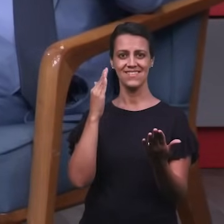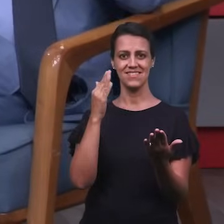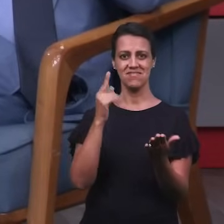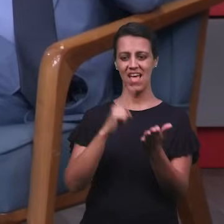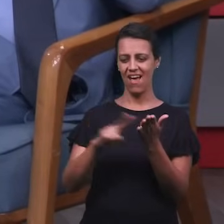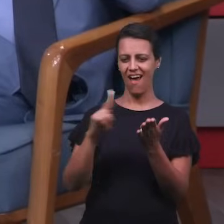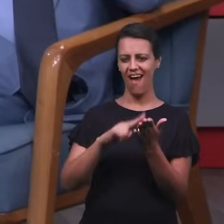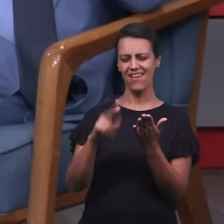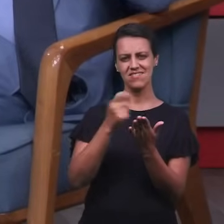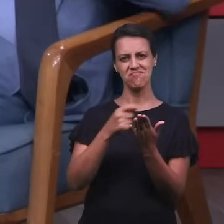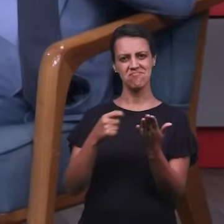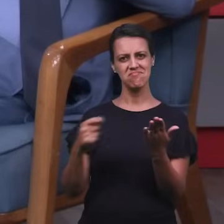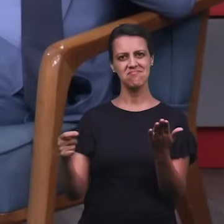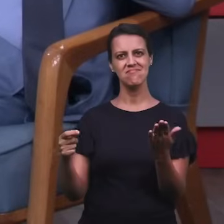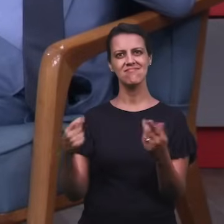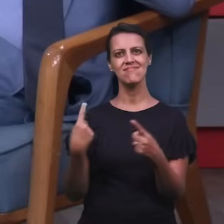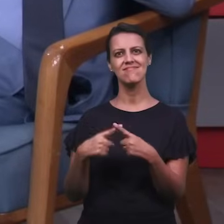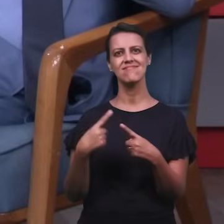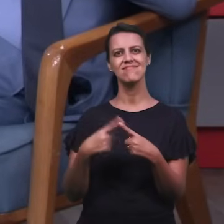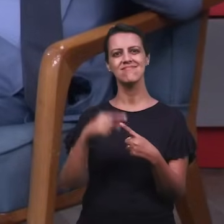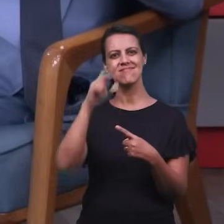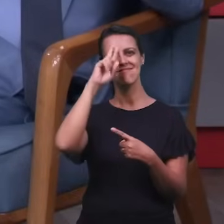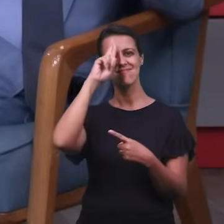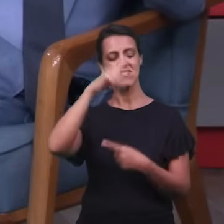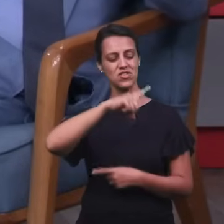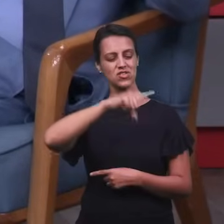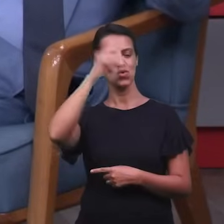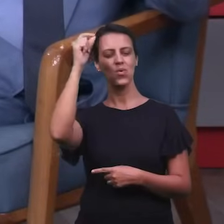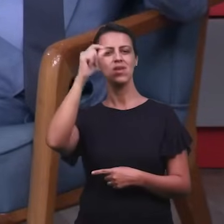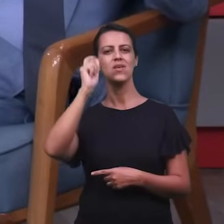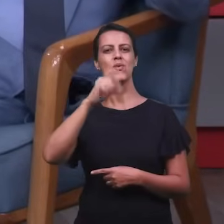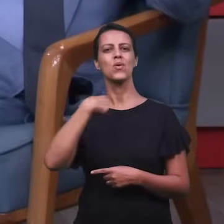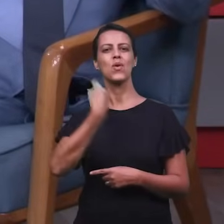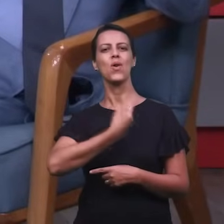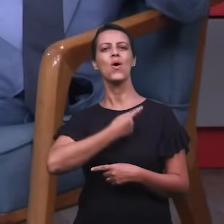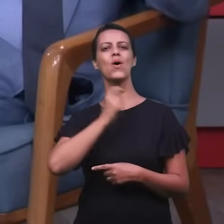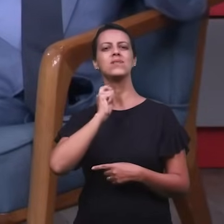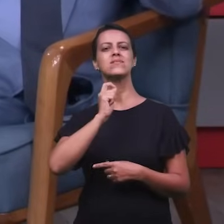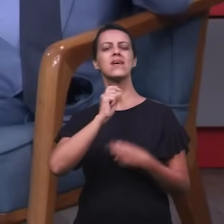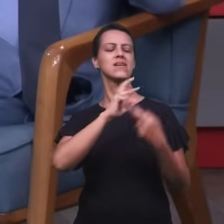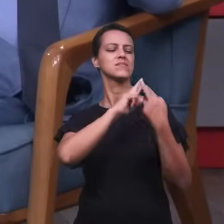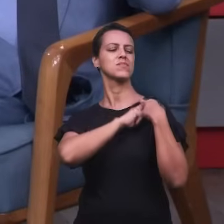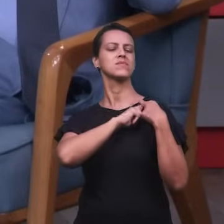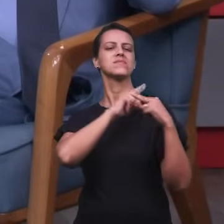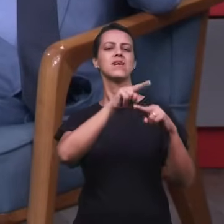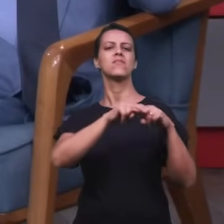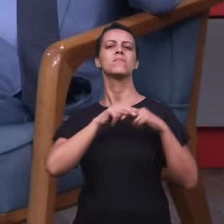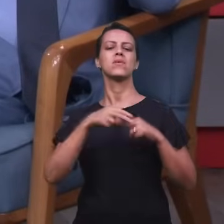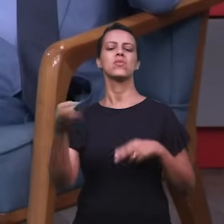exemplo, e nos fez ministros do novo pacto.